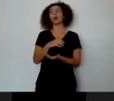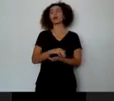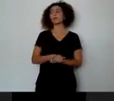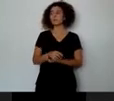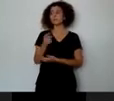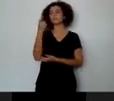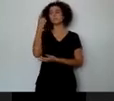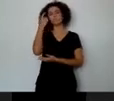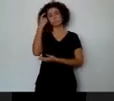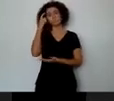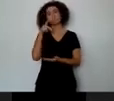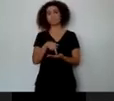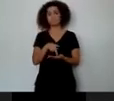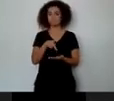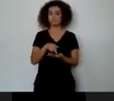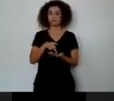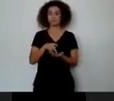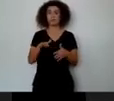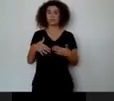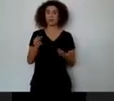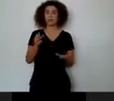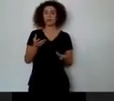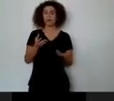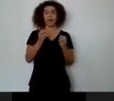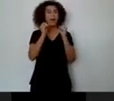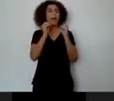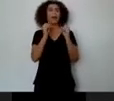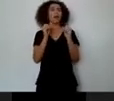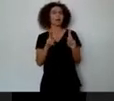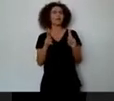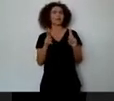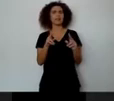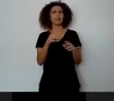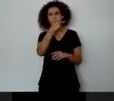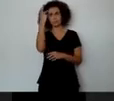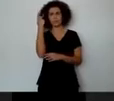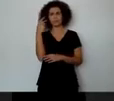não perceber isso, não achar isso ok, já faz parte de um privilégio.